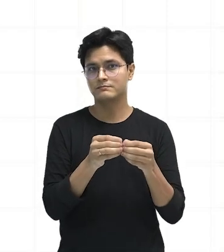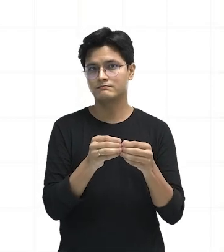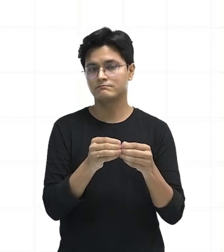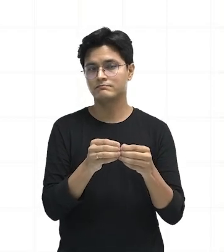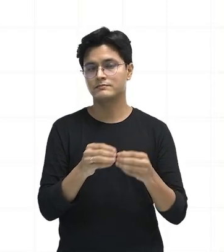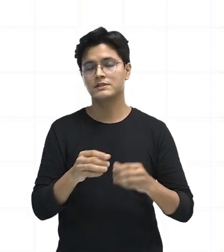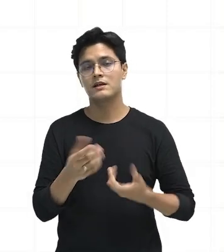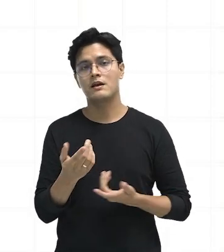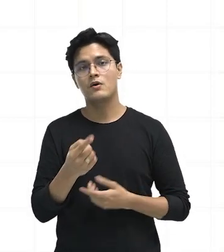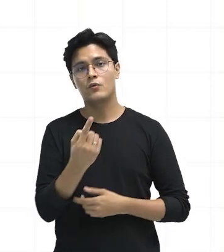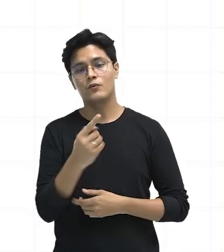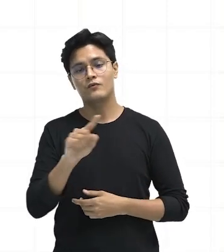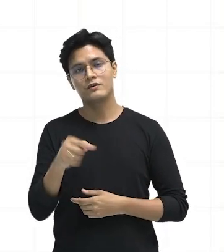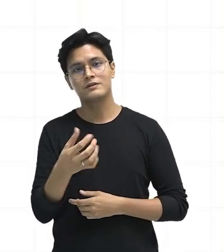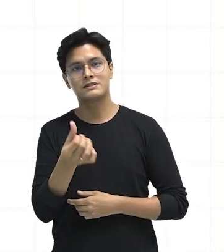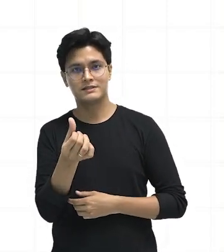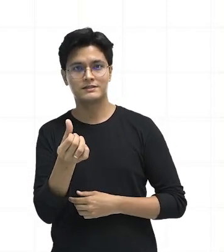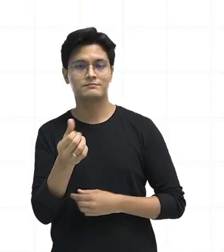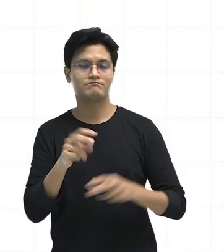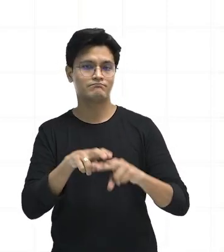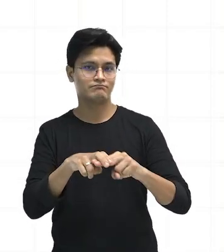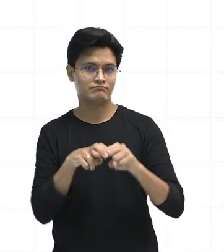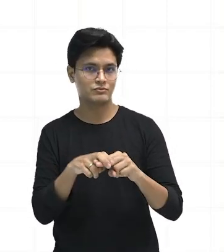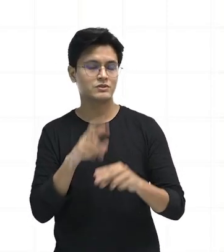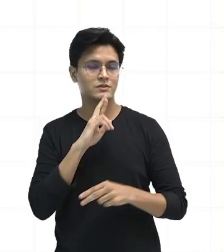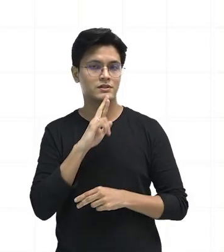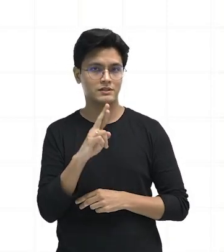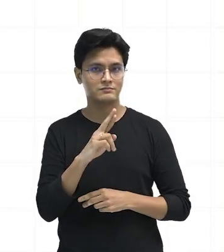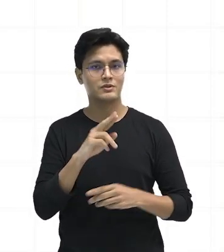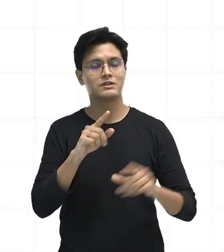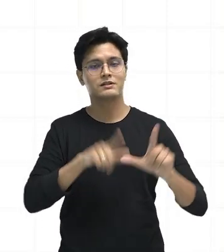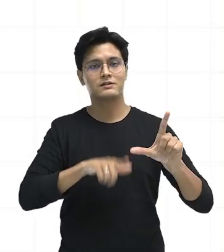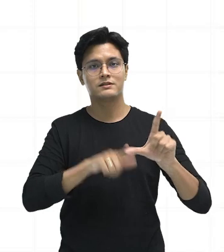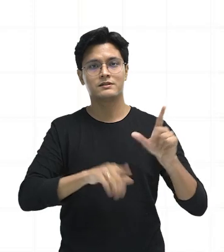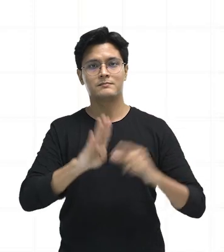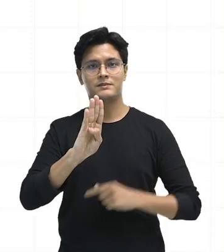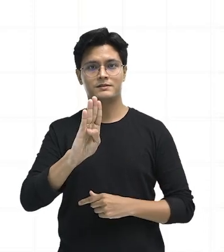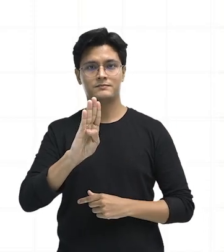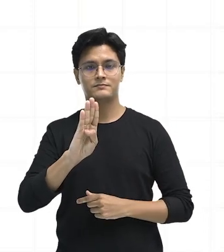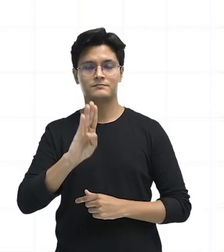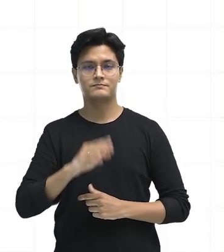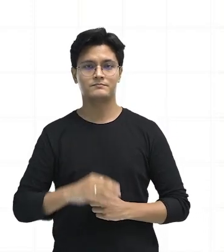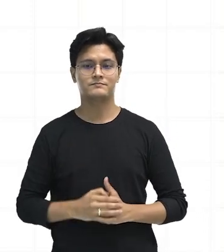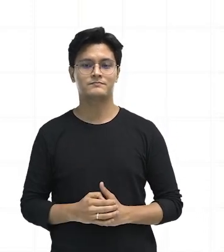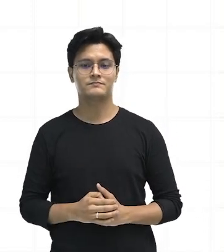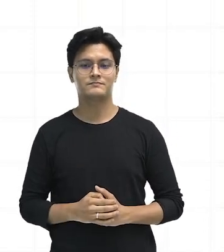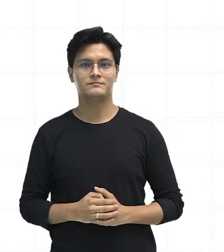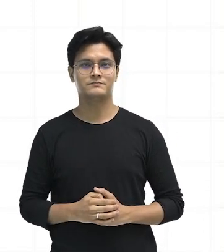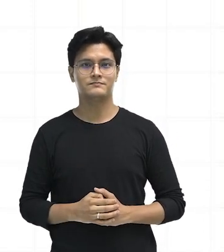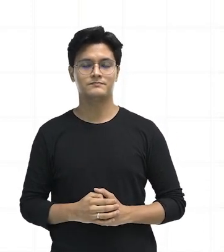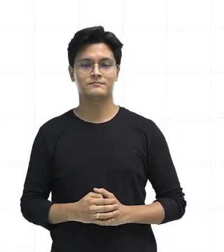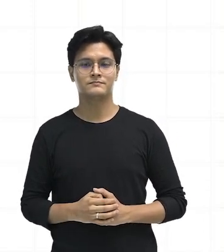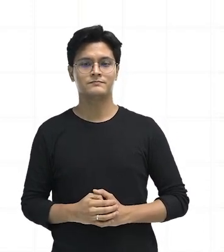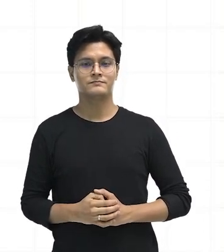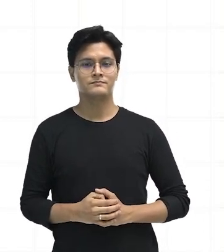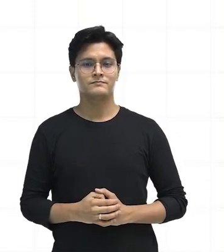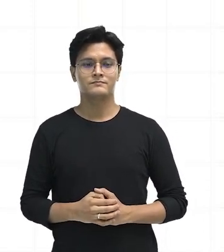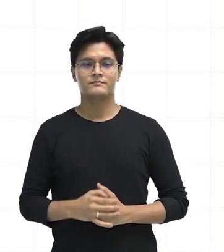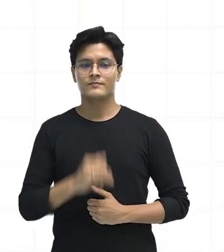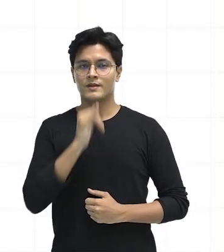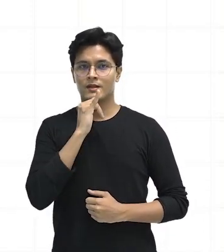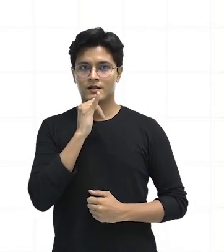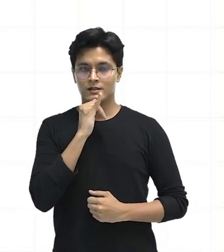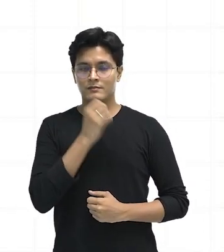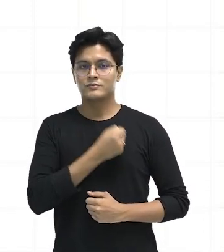justamente 1,6. Por isso que a nossa resposta é a letra B. Tranquilinho? Ok?